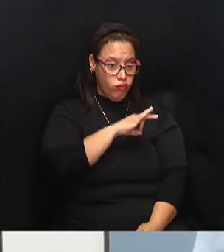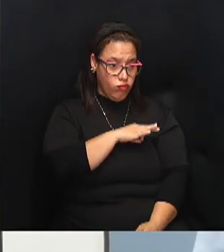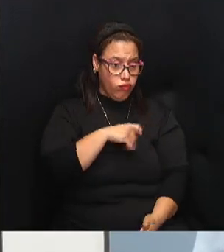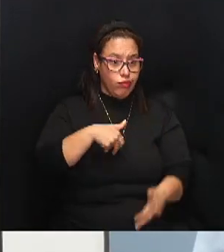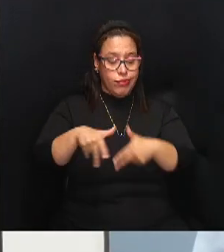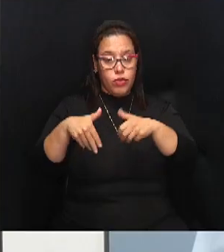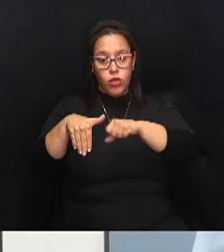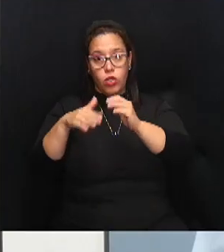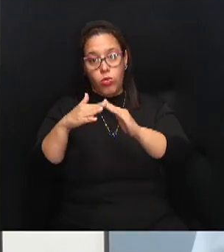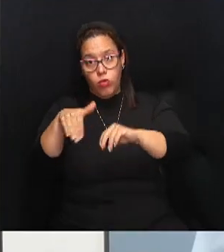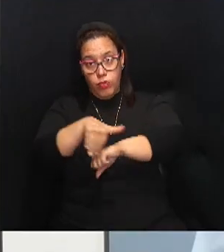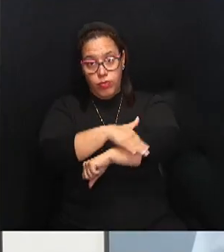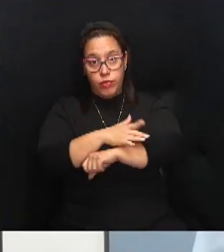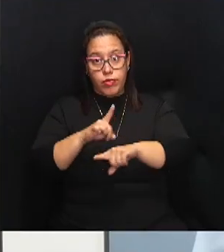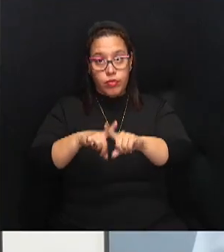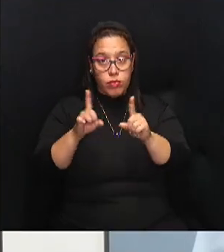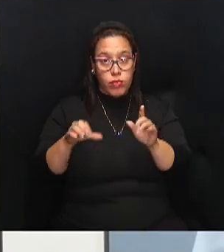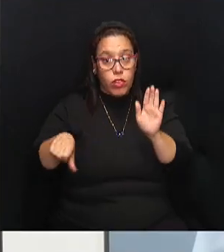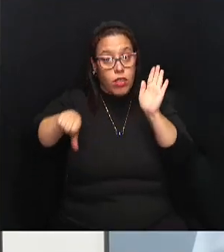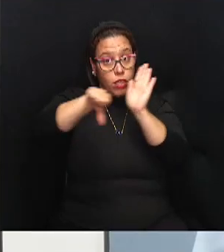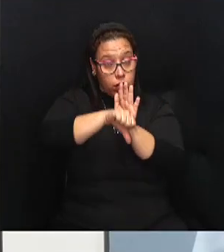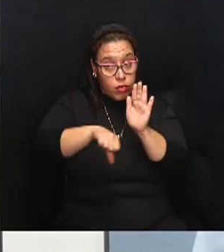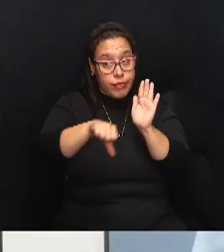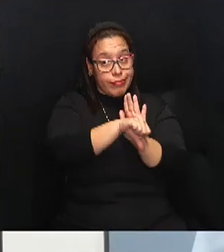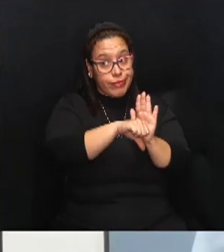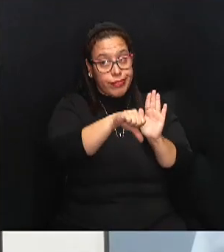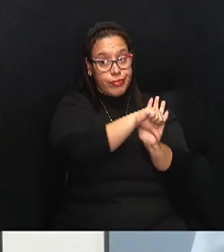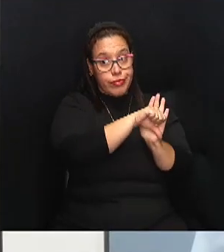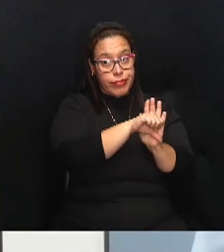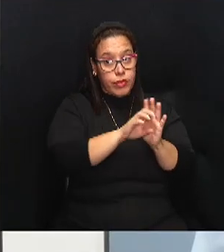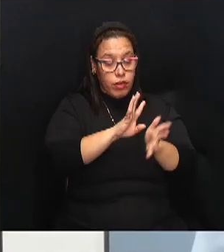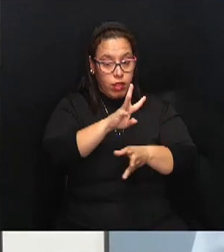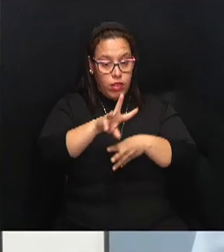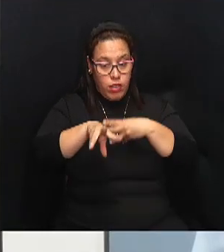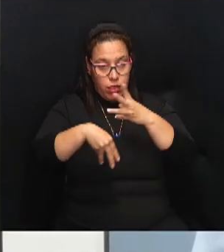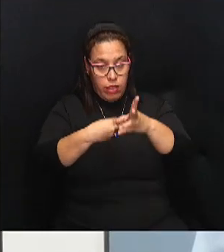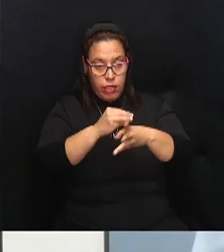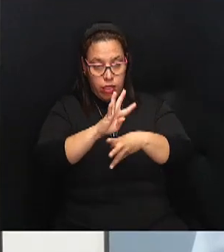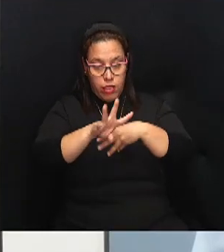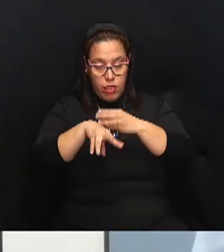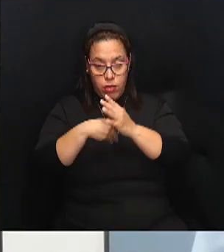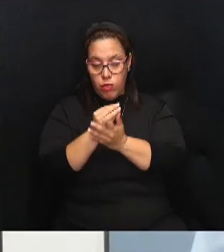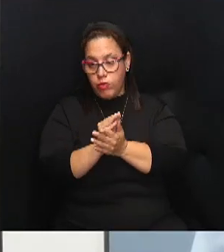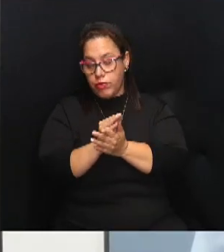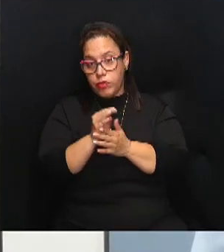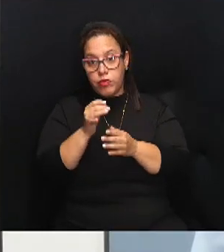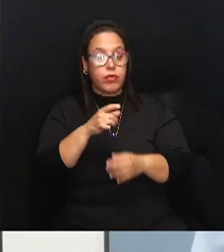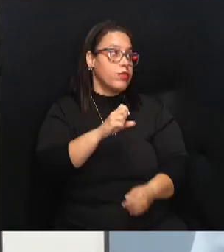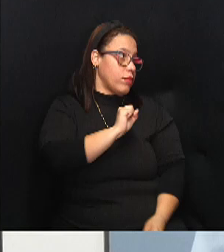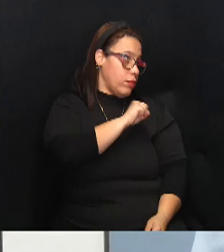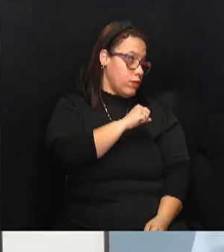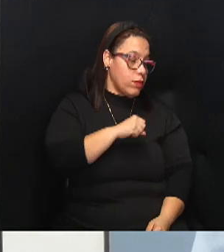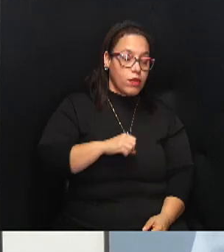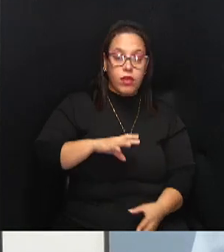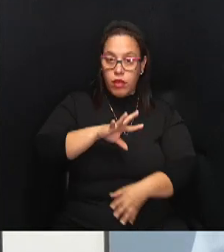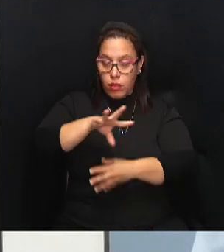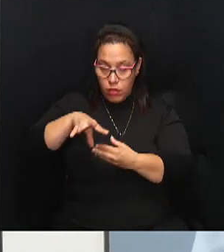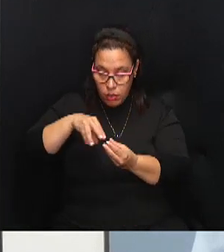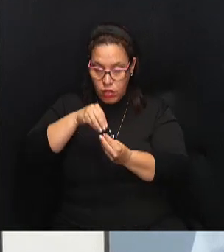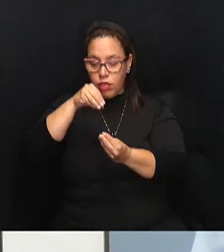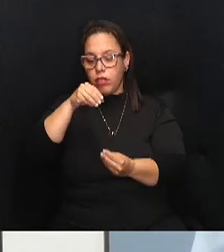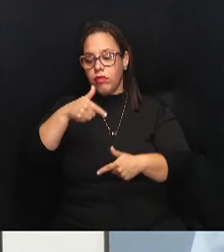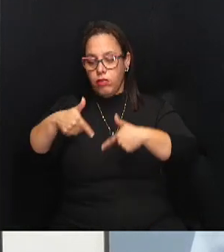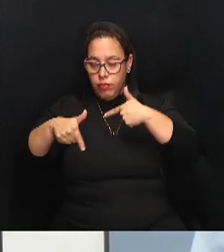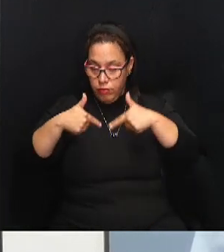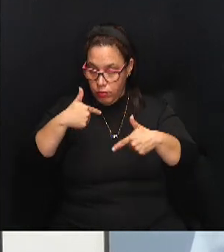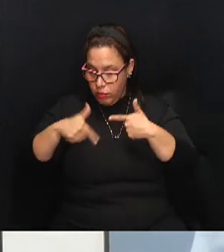de morador de rua, mas de criminosos que se misturam no meio desses moradores. Mas temos o trabalho espiritual, nós temos o